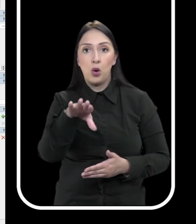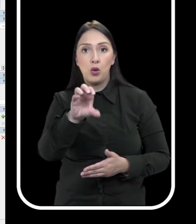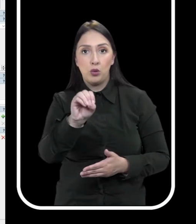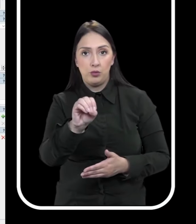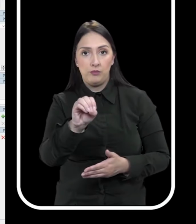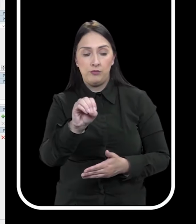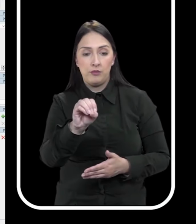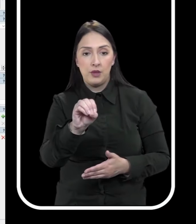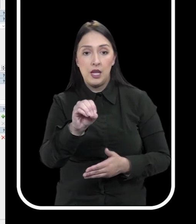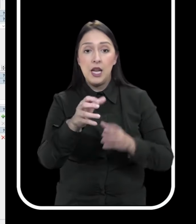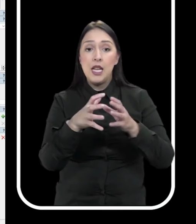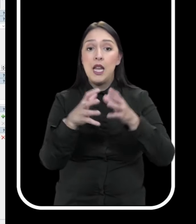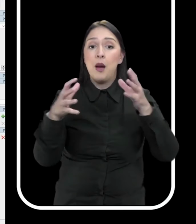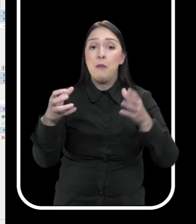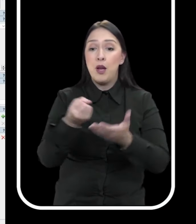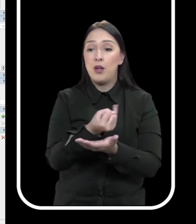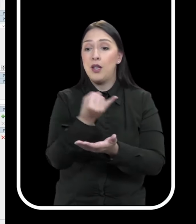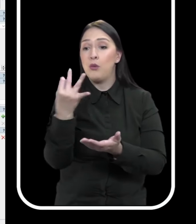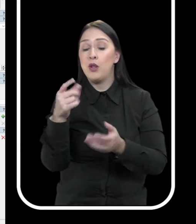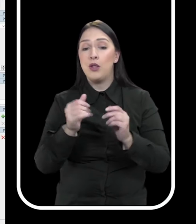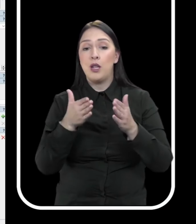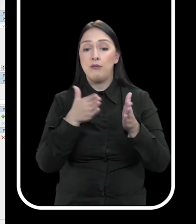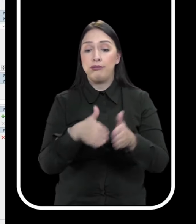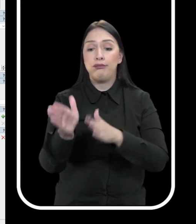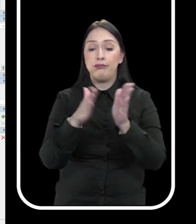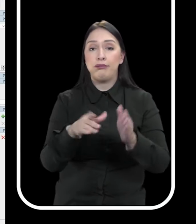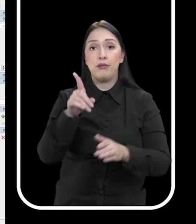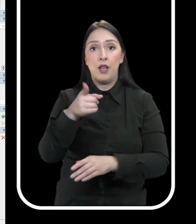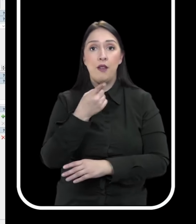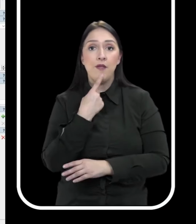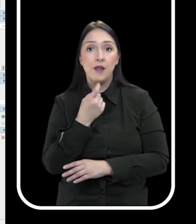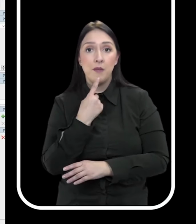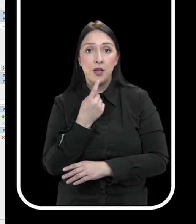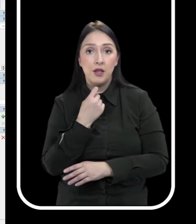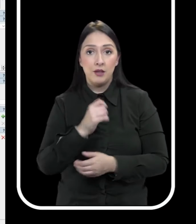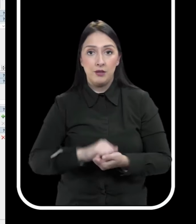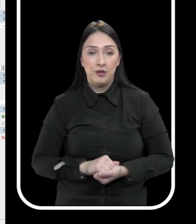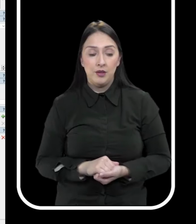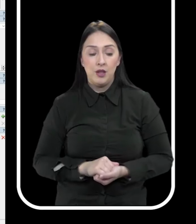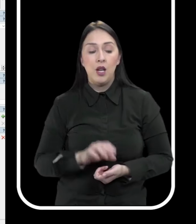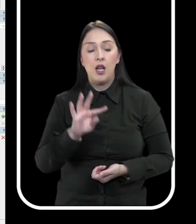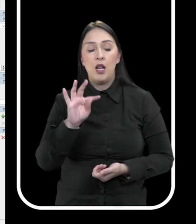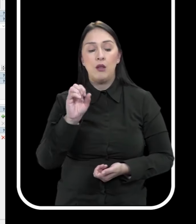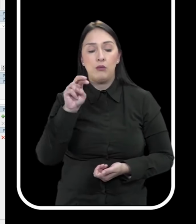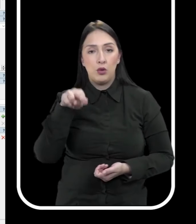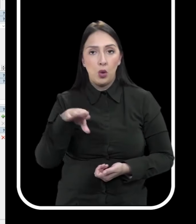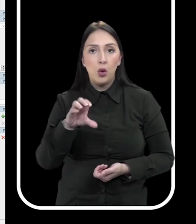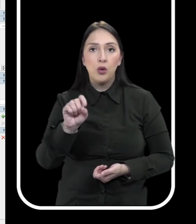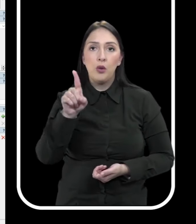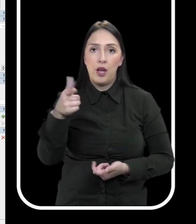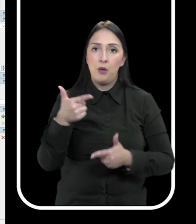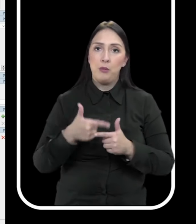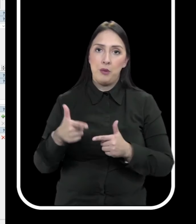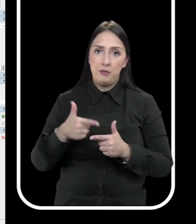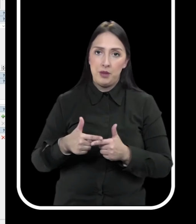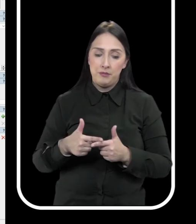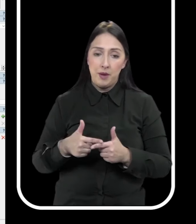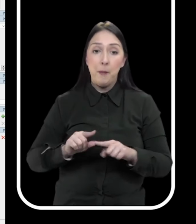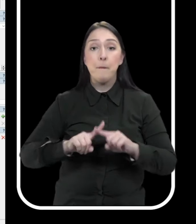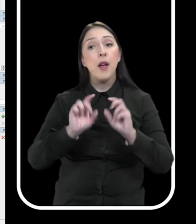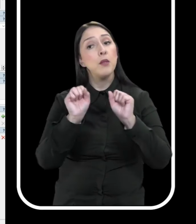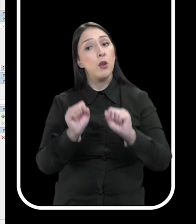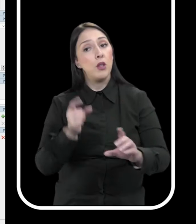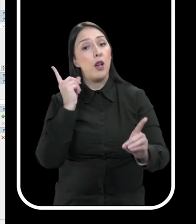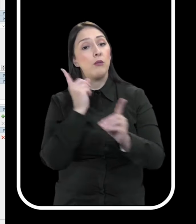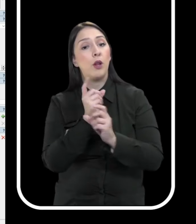para o torno, e como a maior parte de itens que estão aí na fila no gargalo são vermelhos, provavelmente o torno é o nosso gargalo.